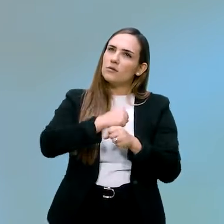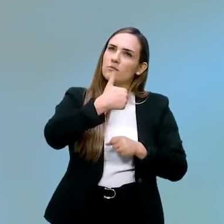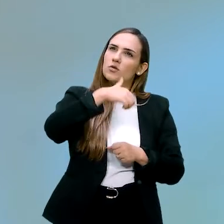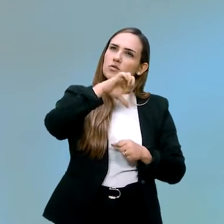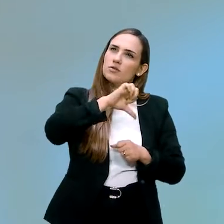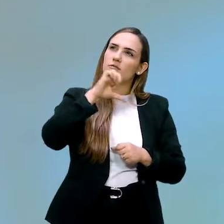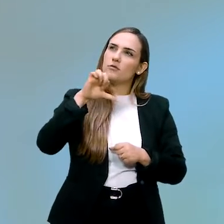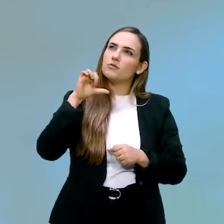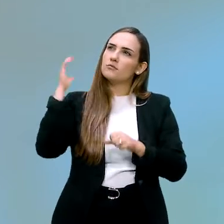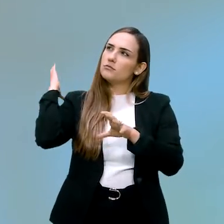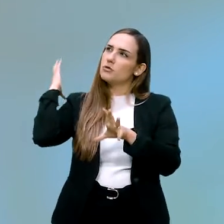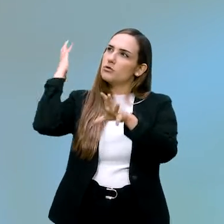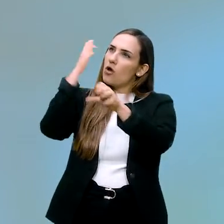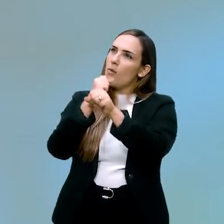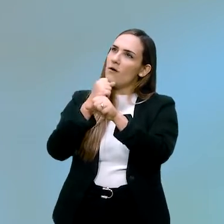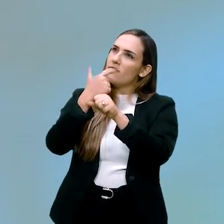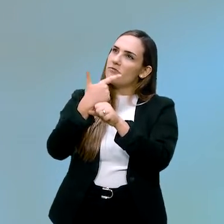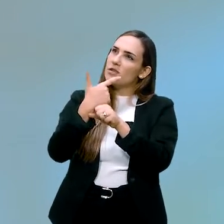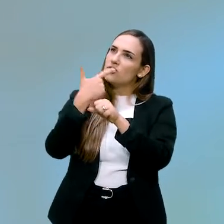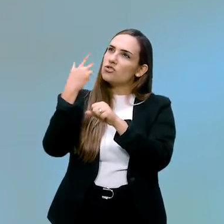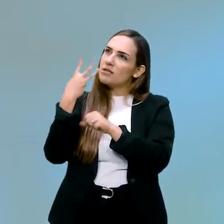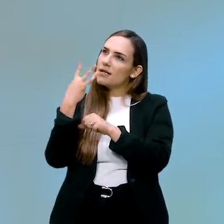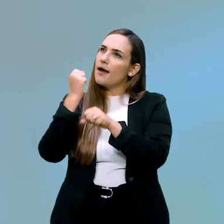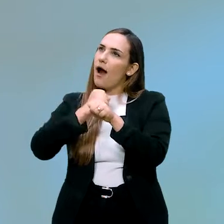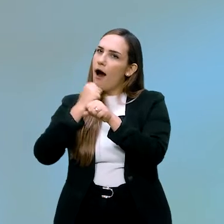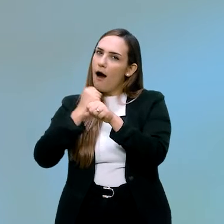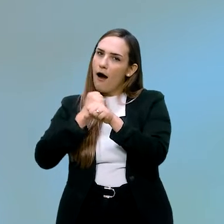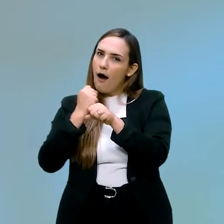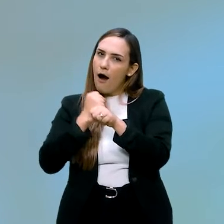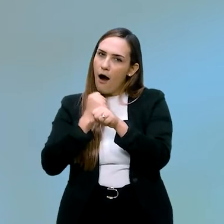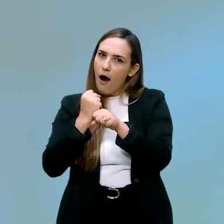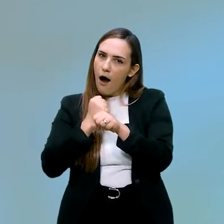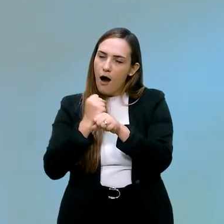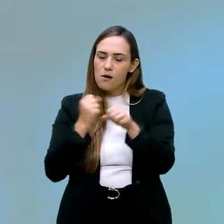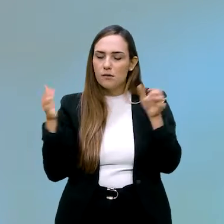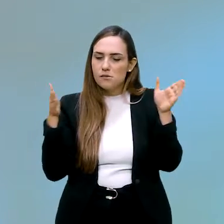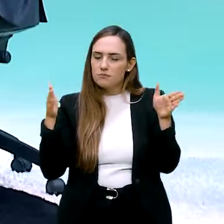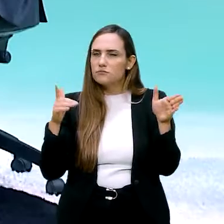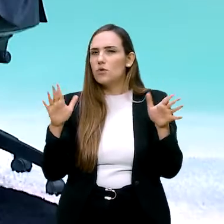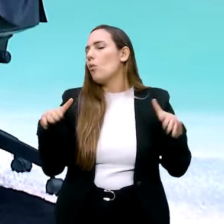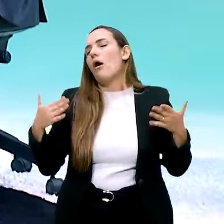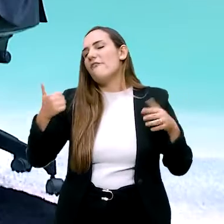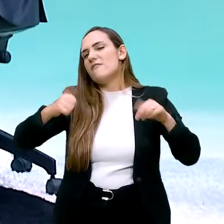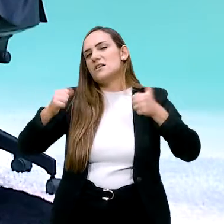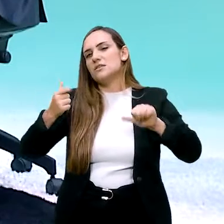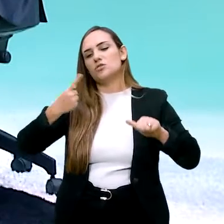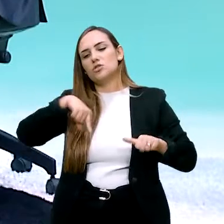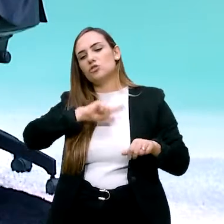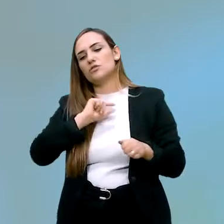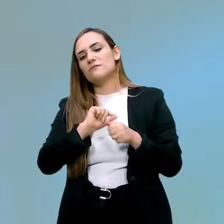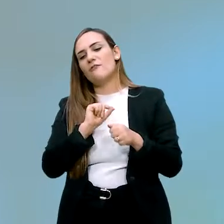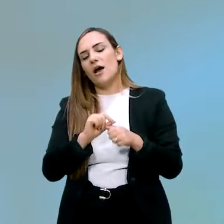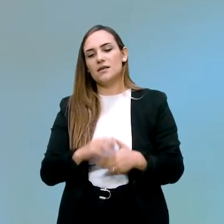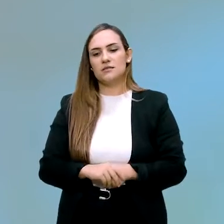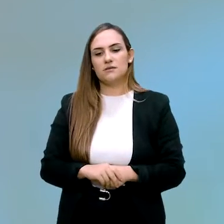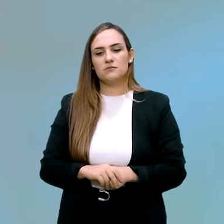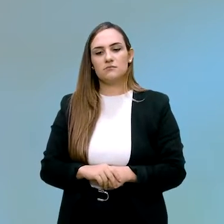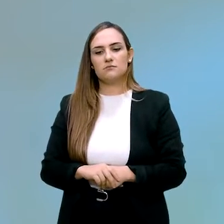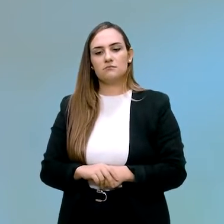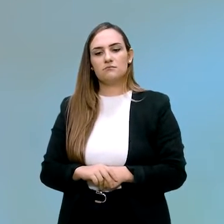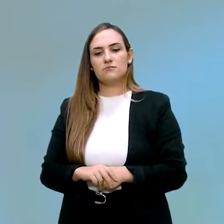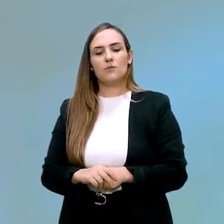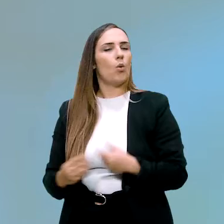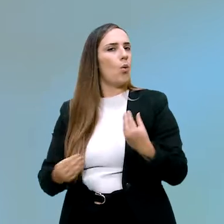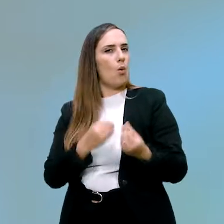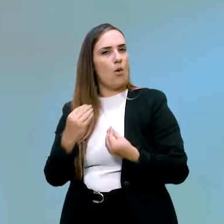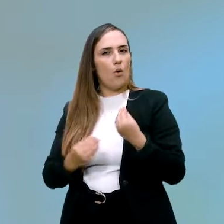vai dar 23 anos aí de uma lei que regula os planos de saúde, né? Esses 20 anos a gente pode fazer uma avaliação sólida,